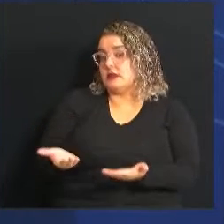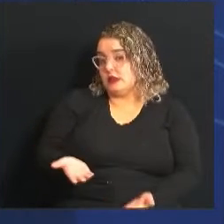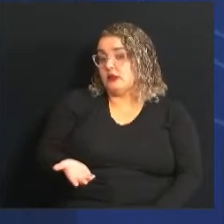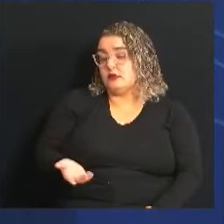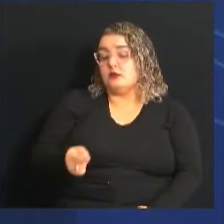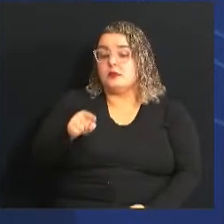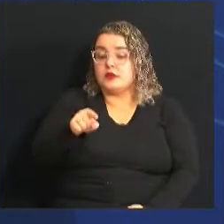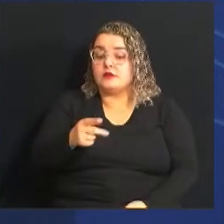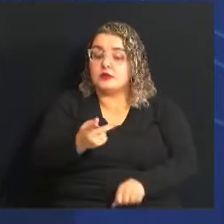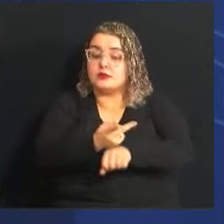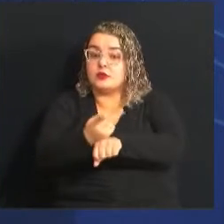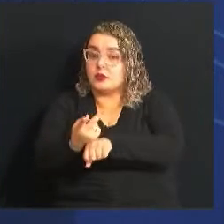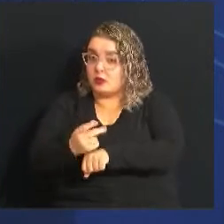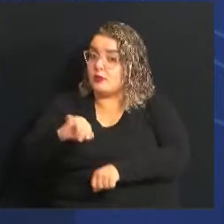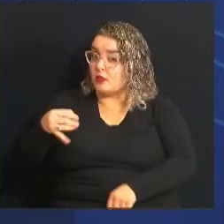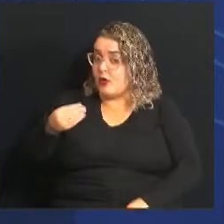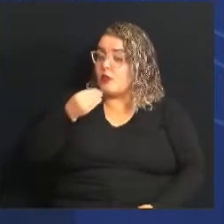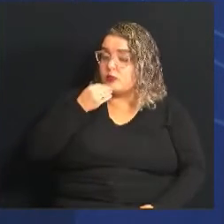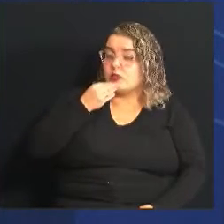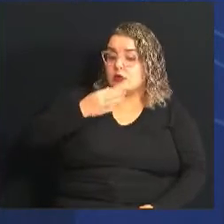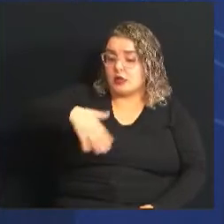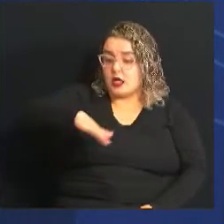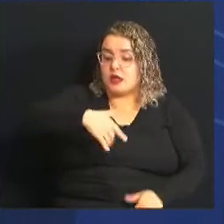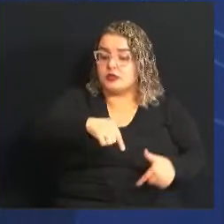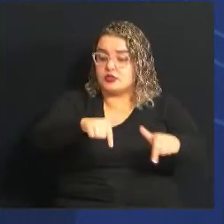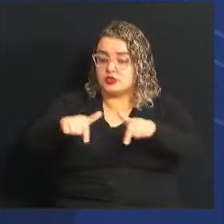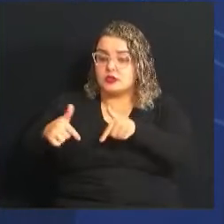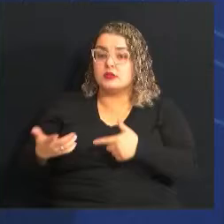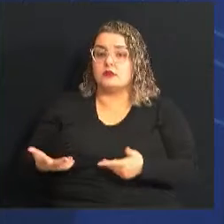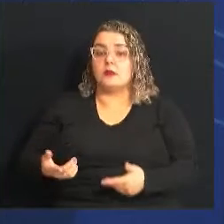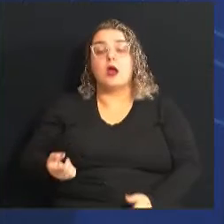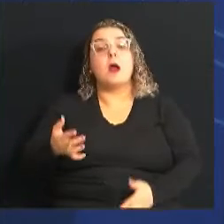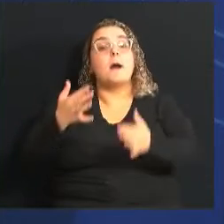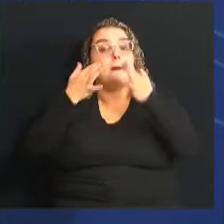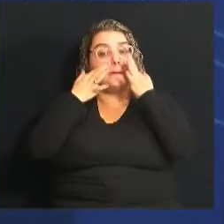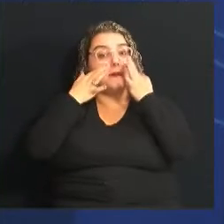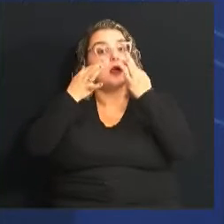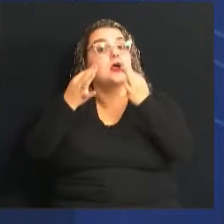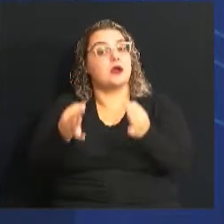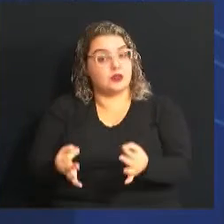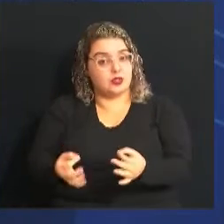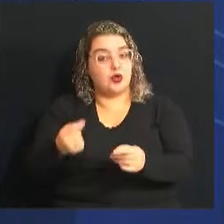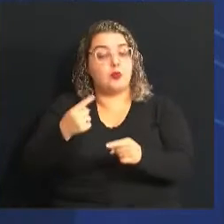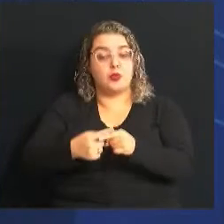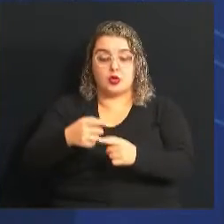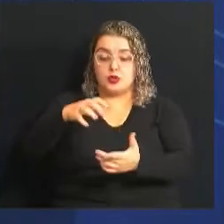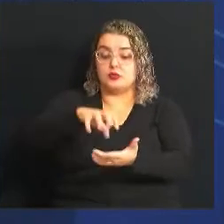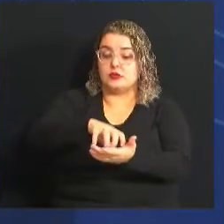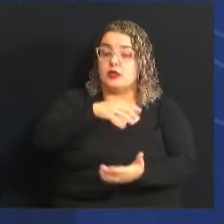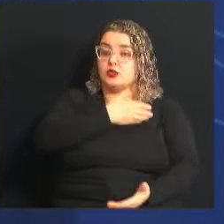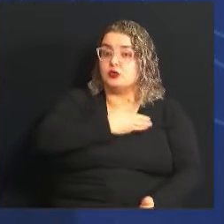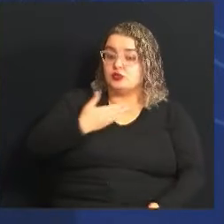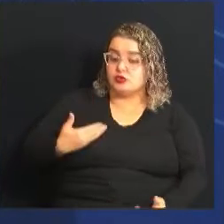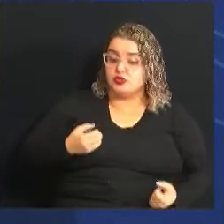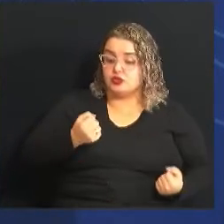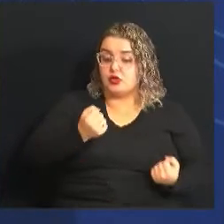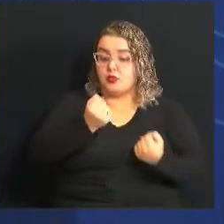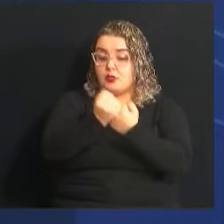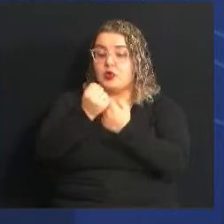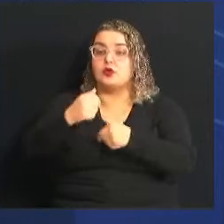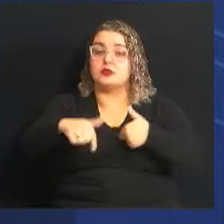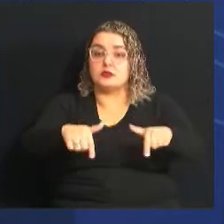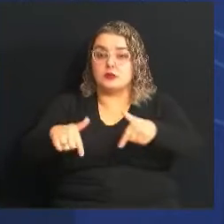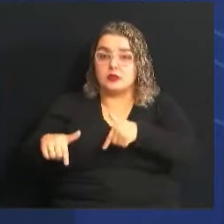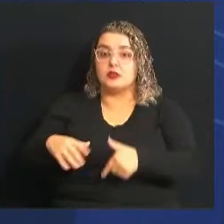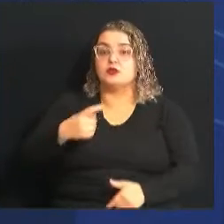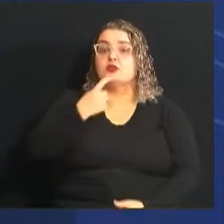em busca de uma oportunidade no mercado de trabalho, preste atenção, viu? Porque o Centro Público de Apoio ao Trabalhador de Campinas